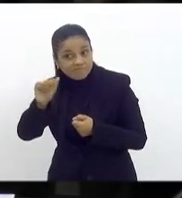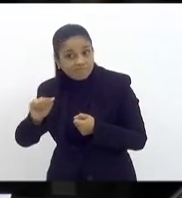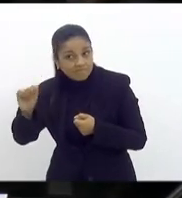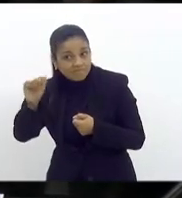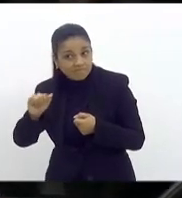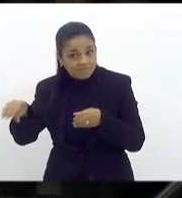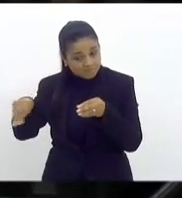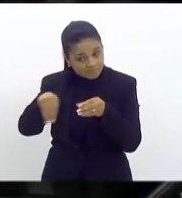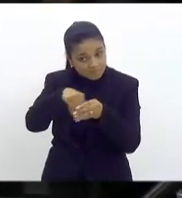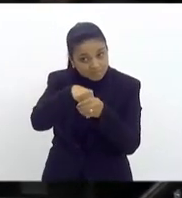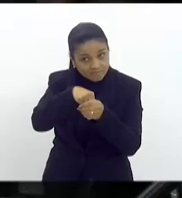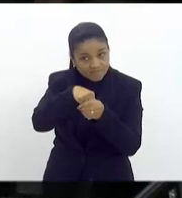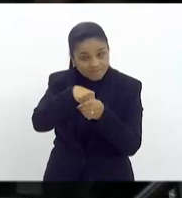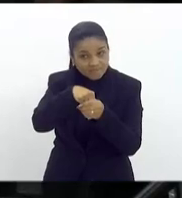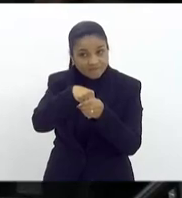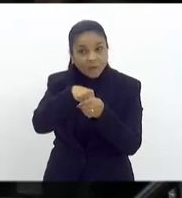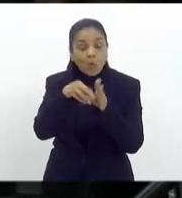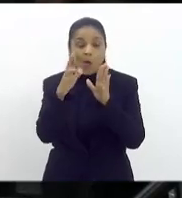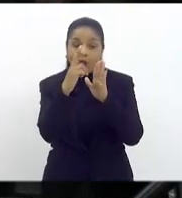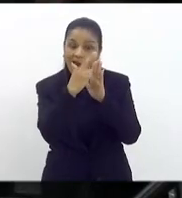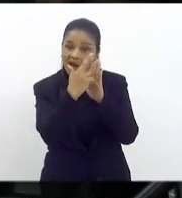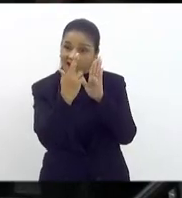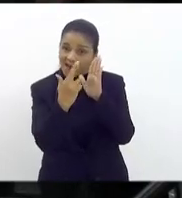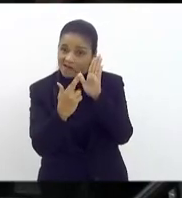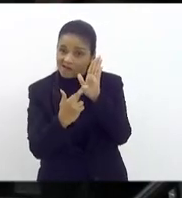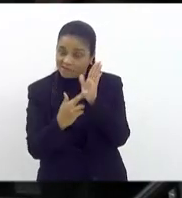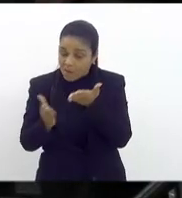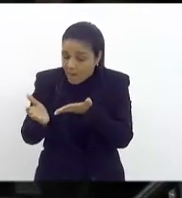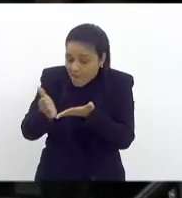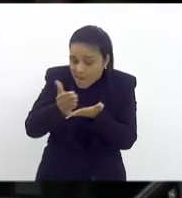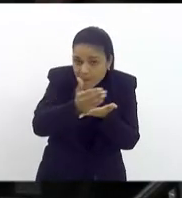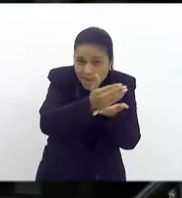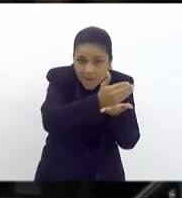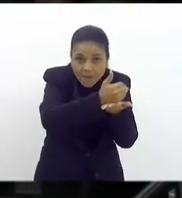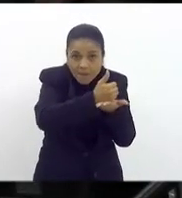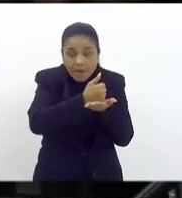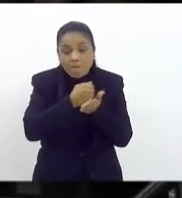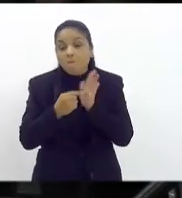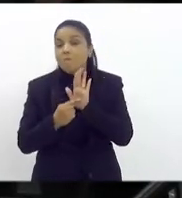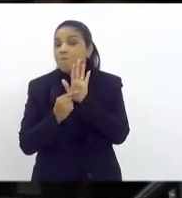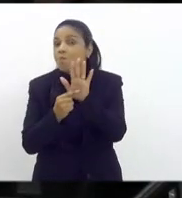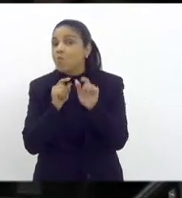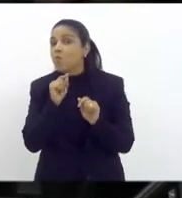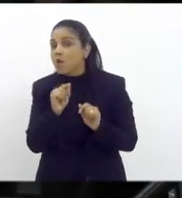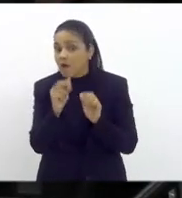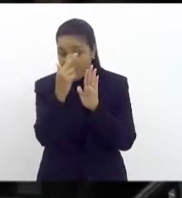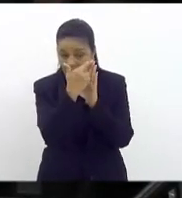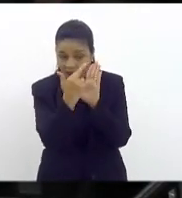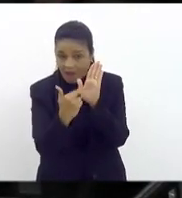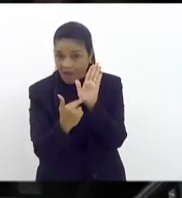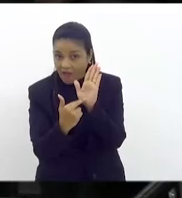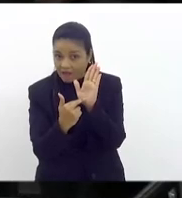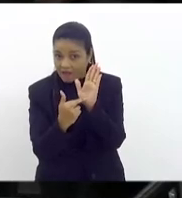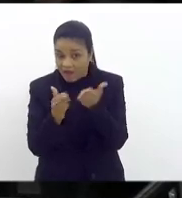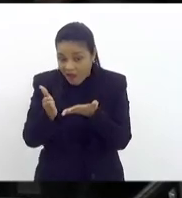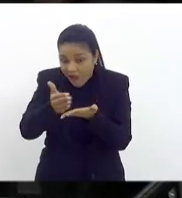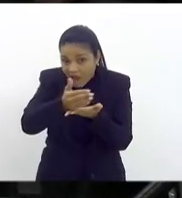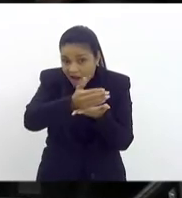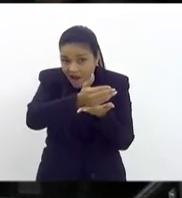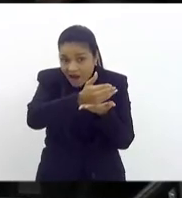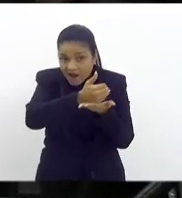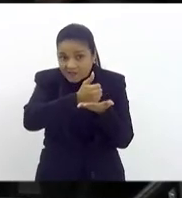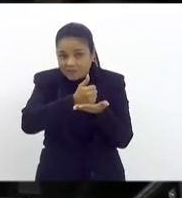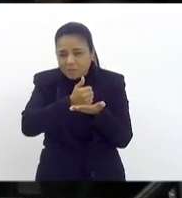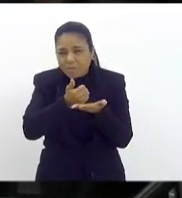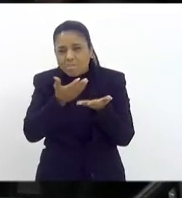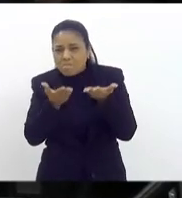associações. E o regulamento de arrecadação prevê que essa arrecadação vai se dar por uma